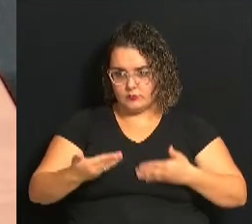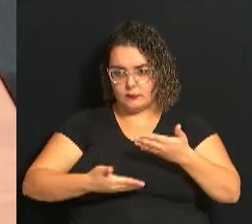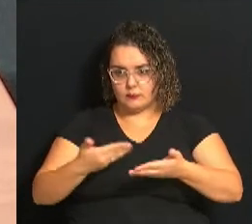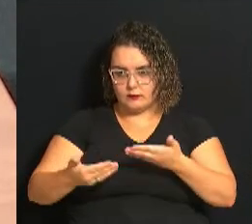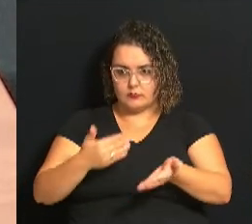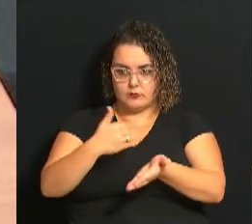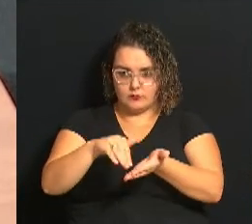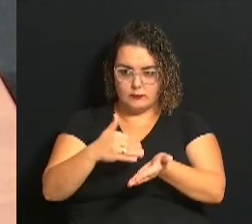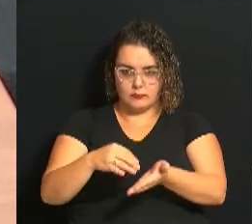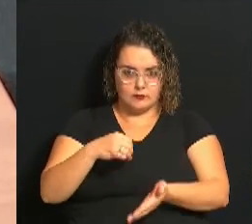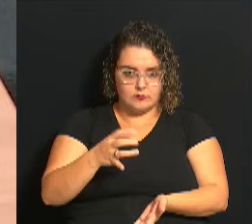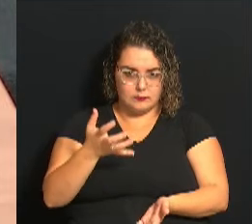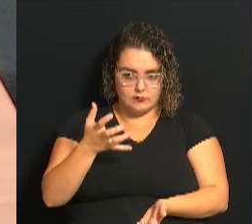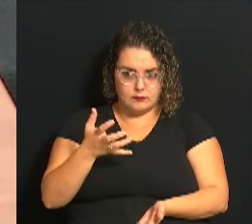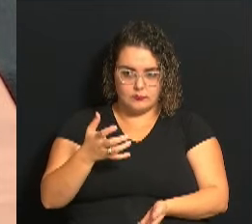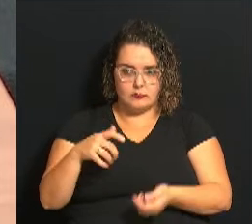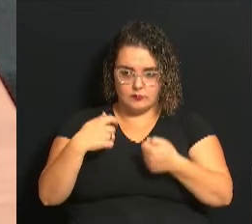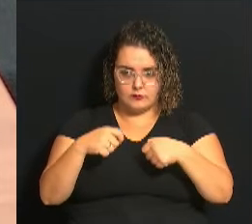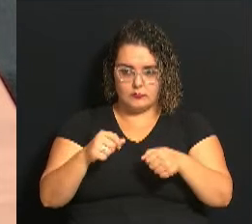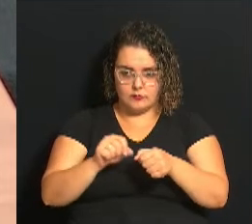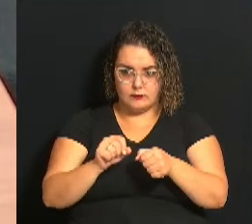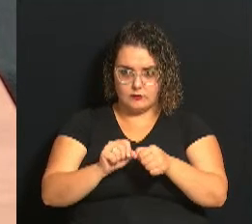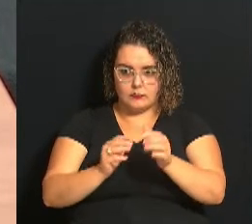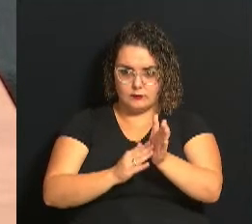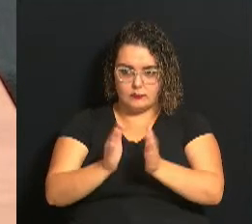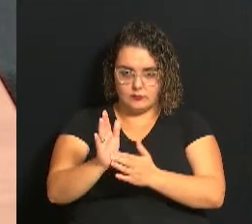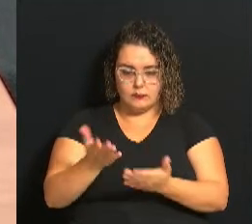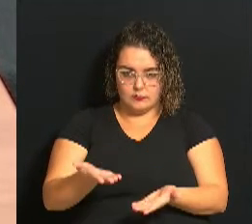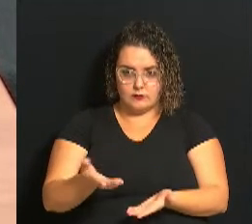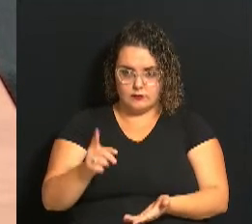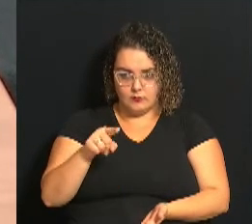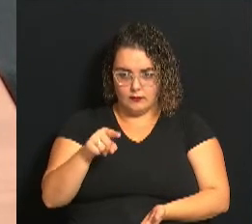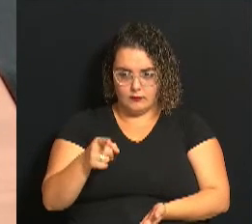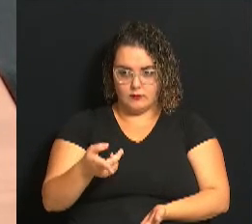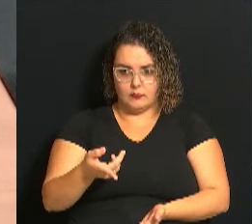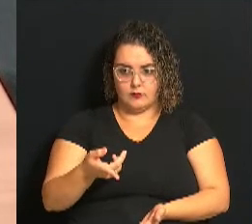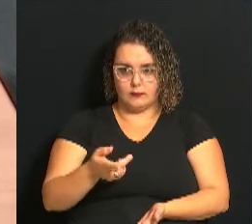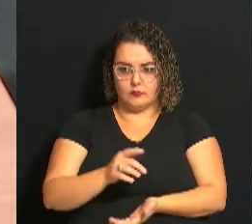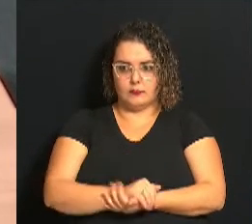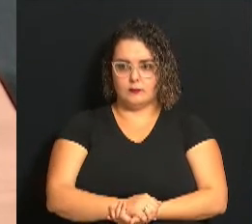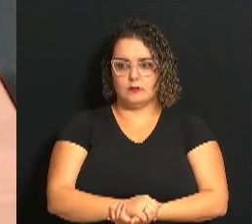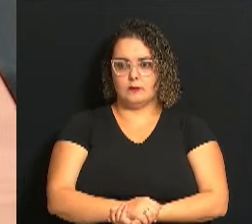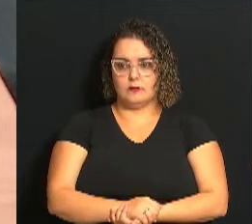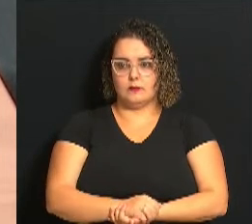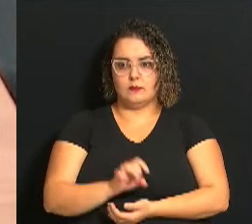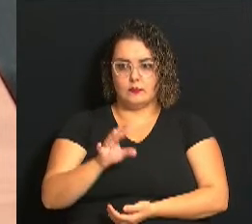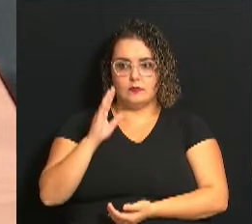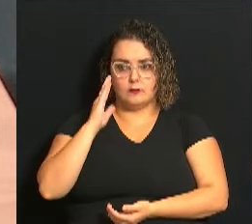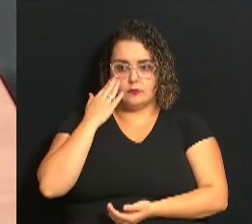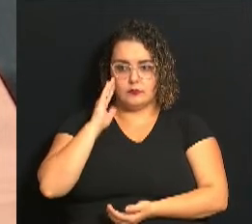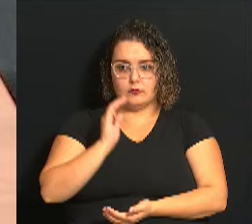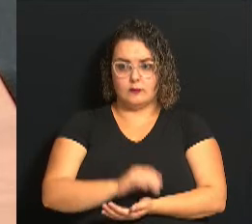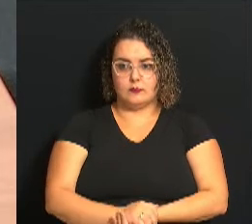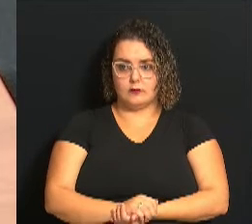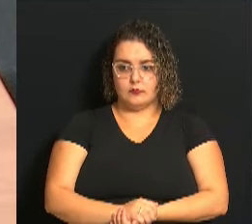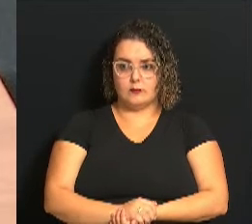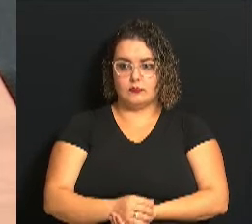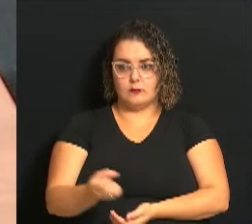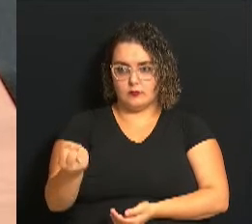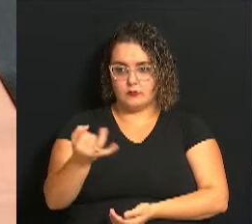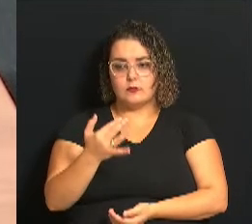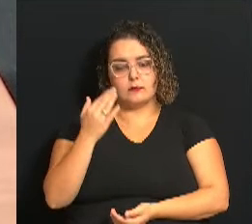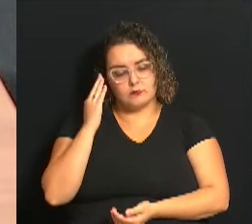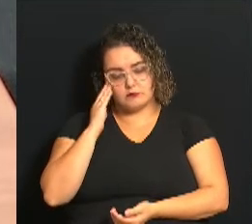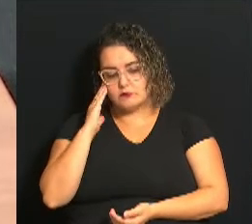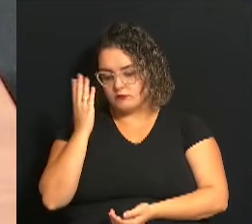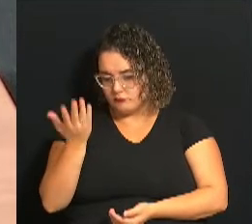quiser almejar isso, ele tem que se candidatar no concurso. Só para entender. Essa questão da quantidade eu até entendo. O